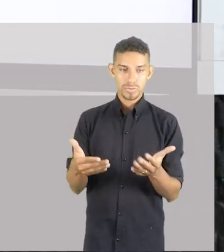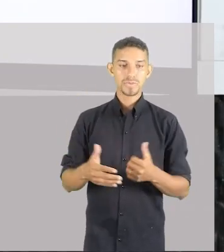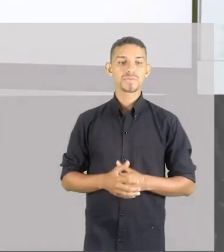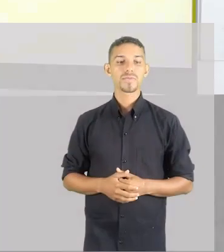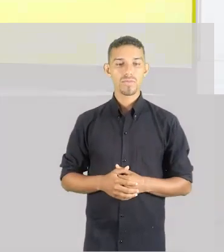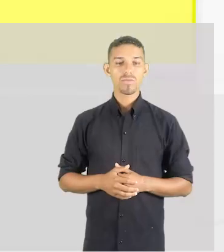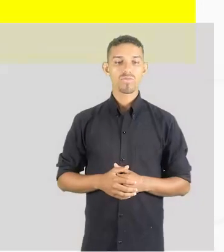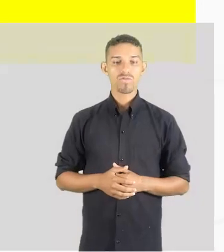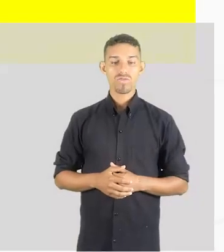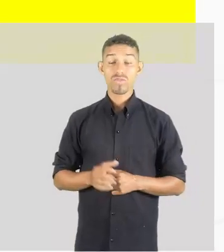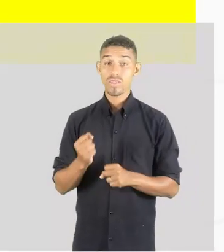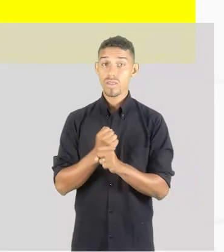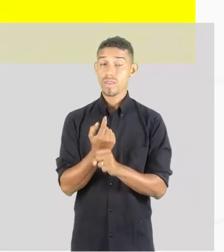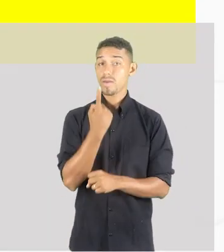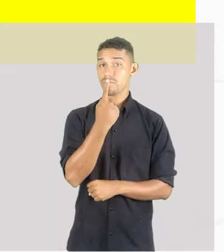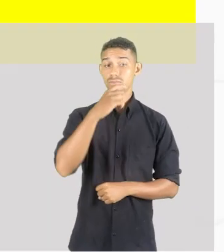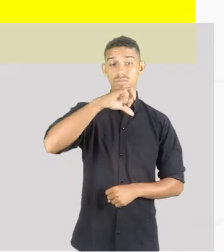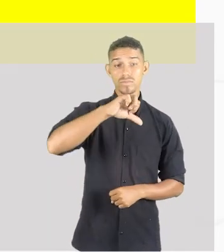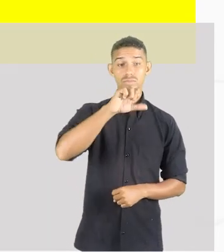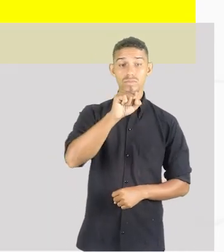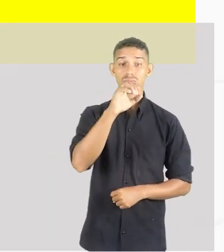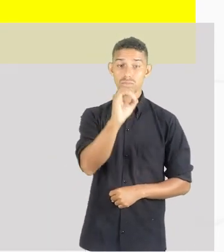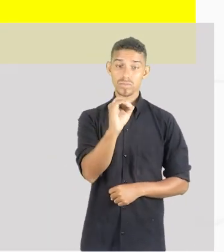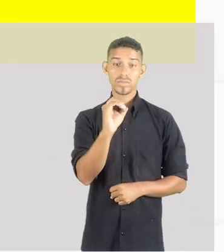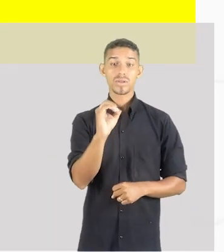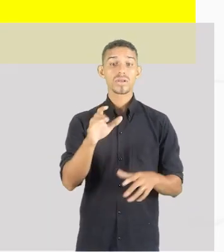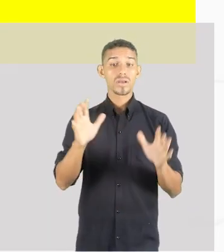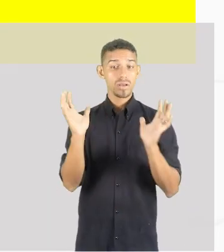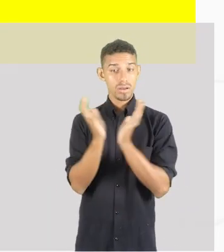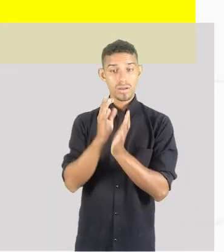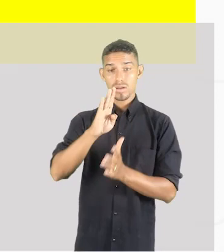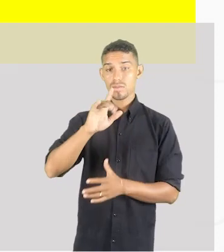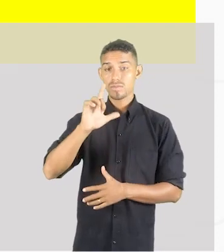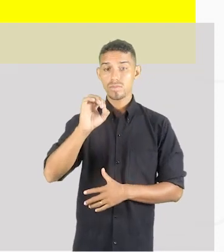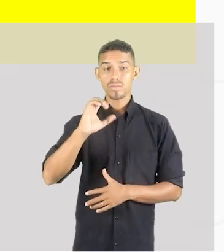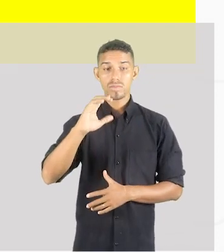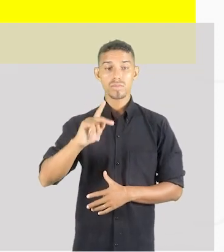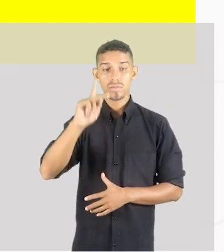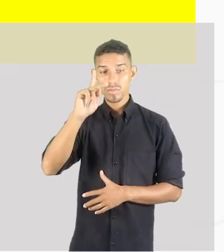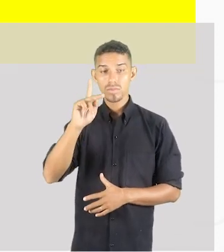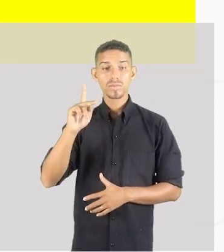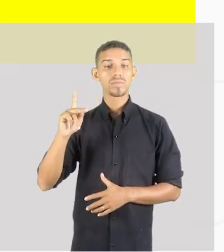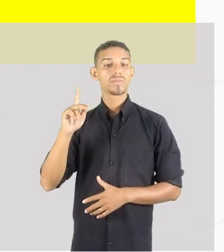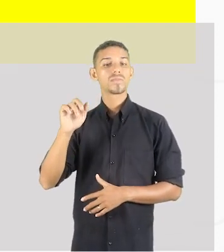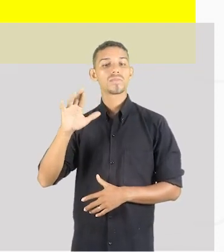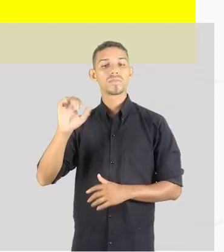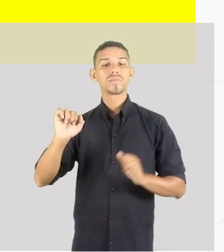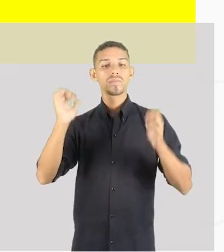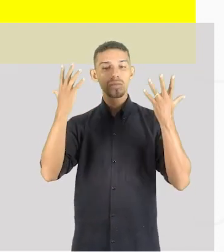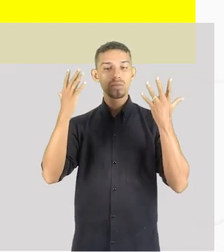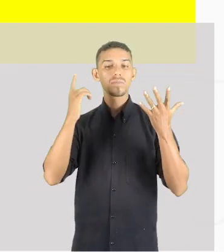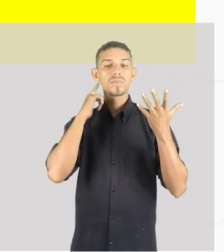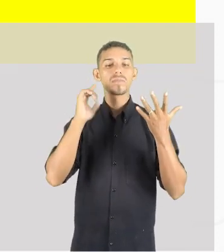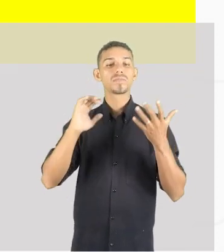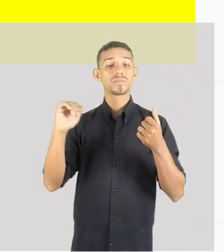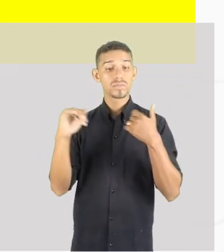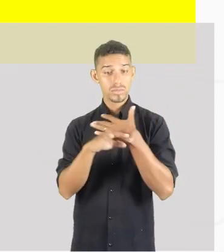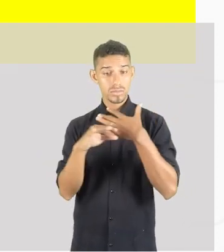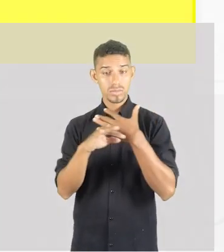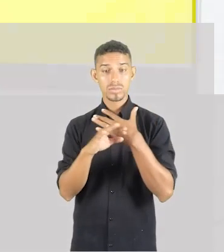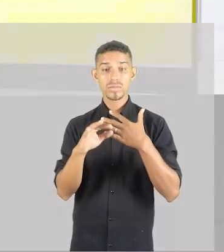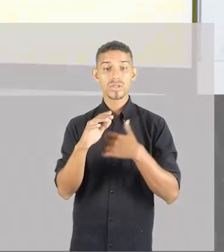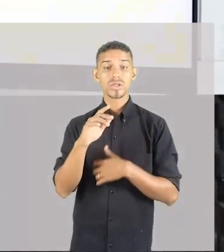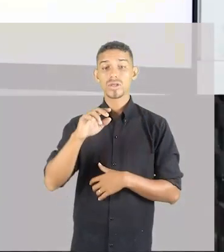hoje nos anos 80 em festas como Block par né festa de quarteirão e House Powers as na cidade de Nova